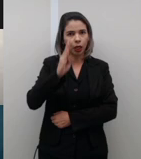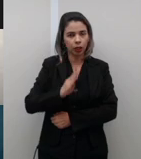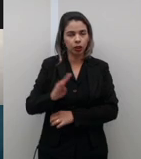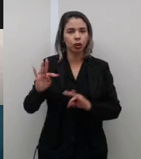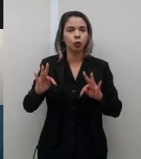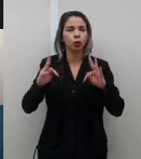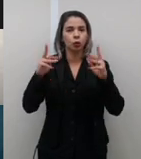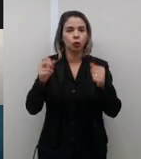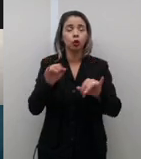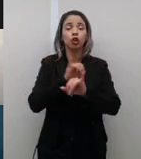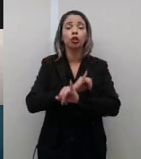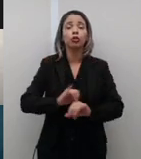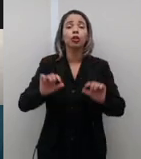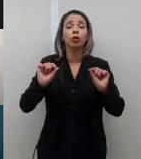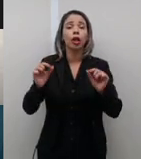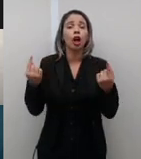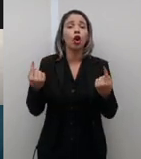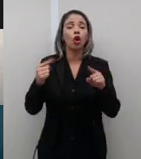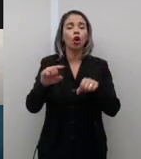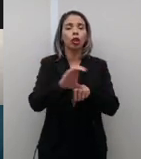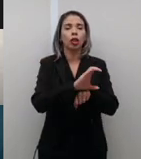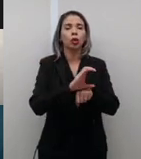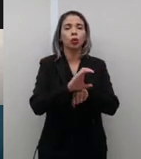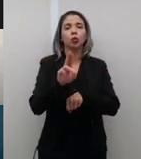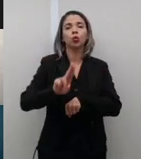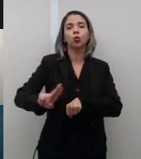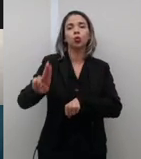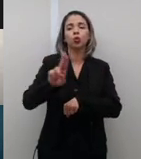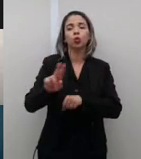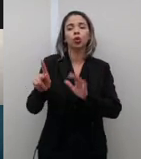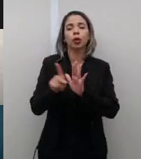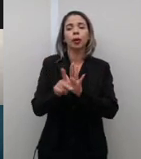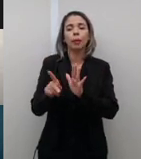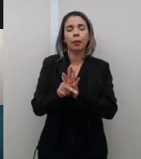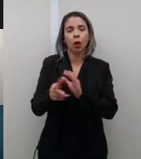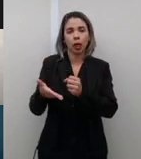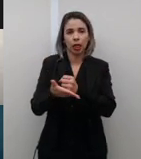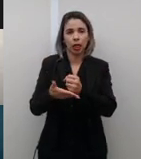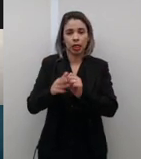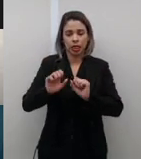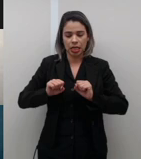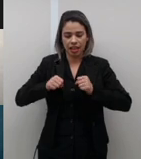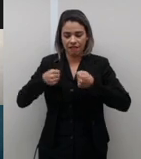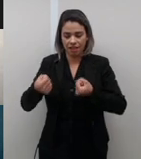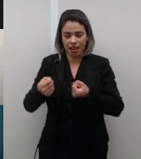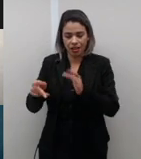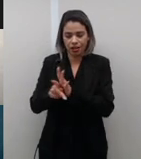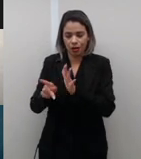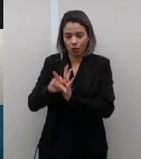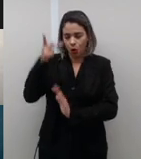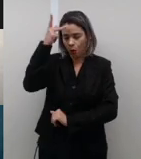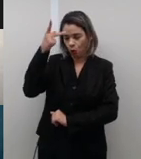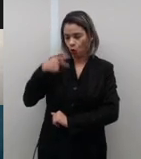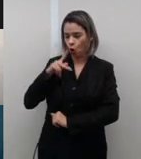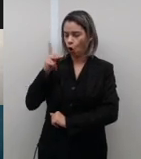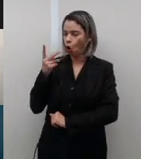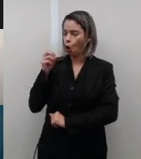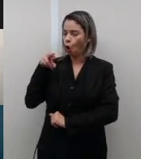declarando a inconstitucionalidade do uso do fundamento de legítima defesa da honra nos casos de